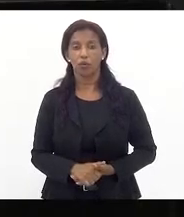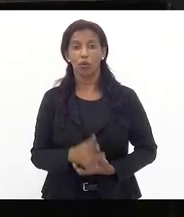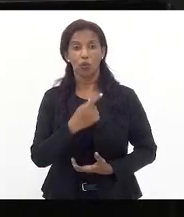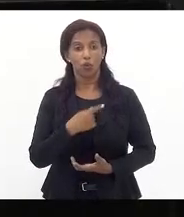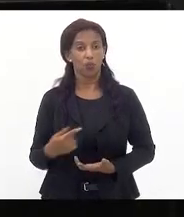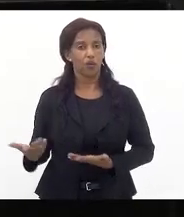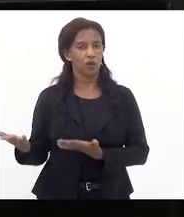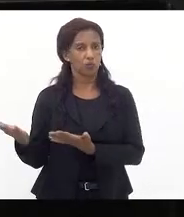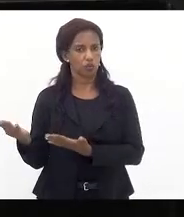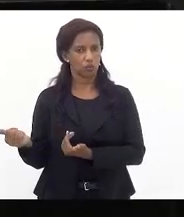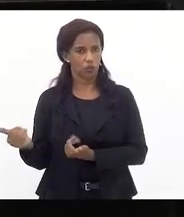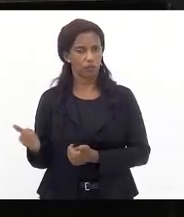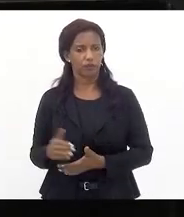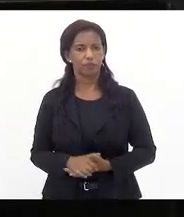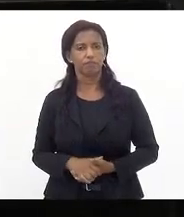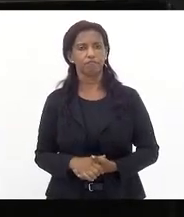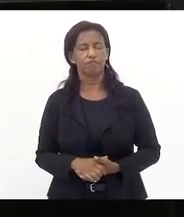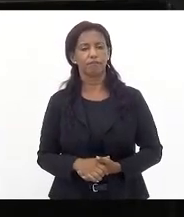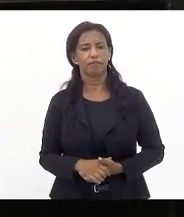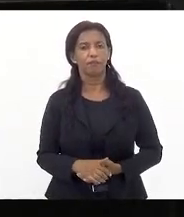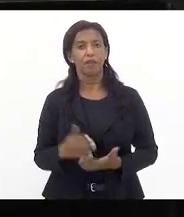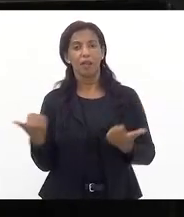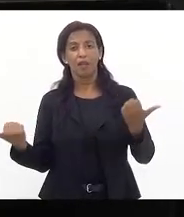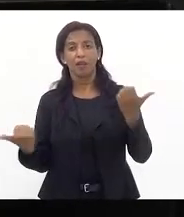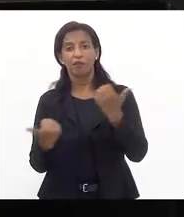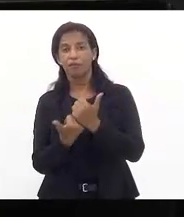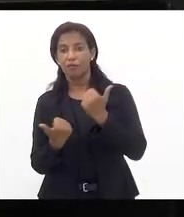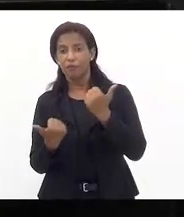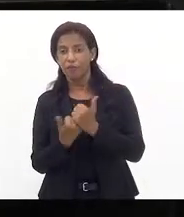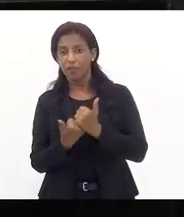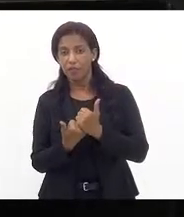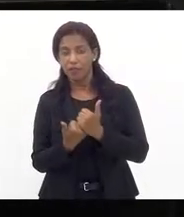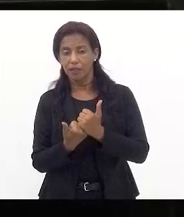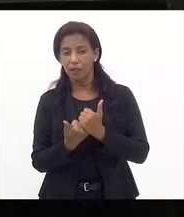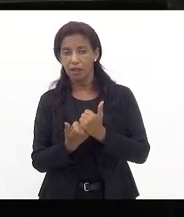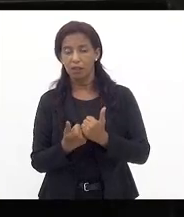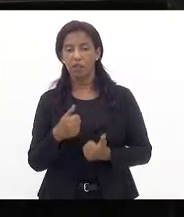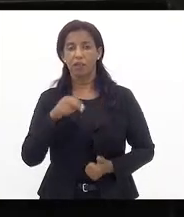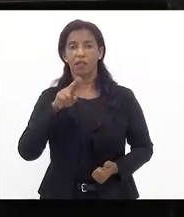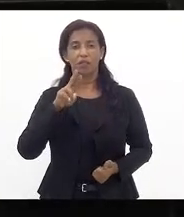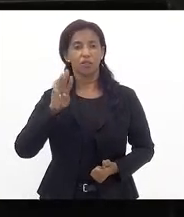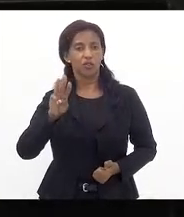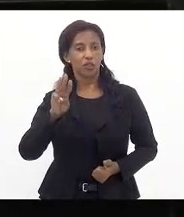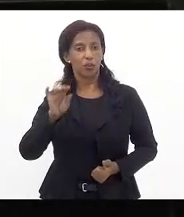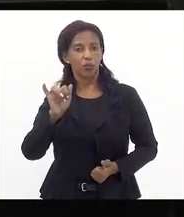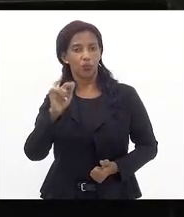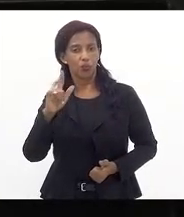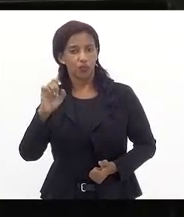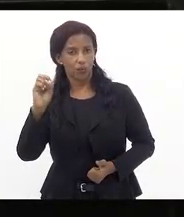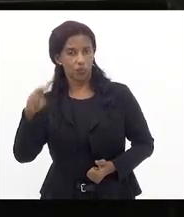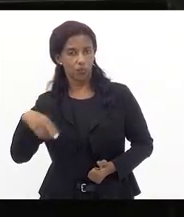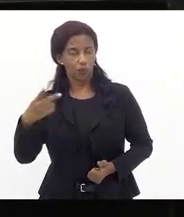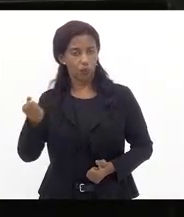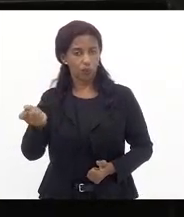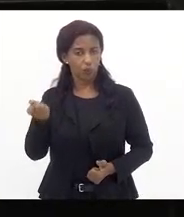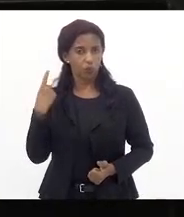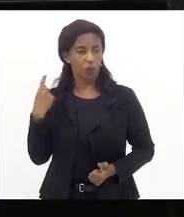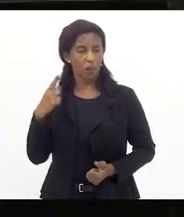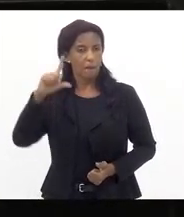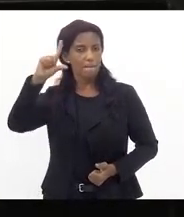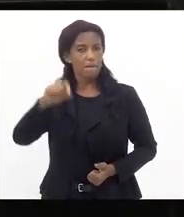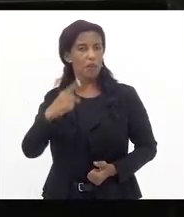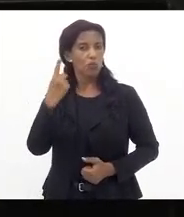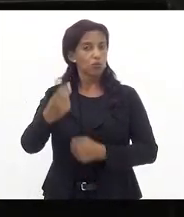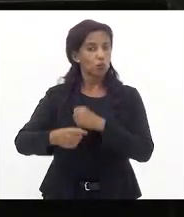jovem, que era o vice-governador na chapa de Wilson Witzel, e que, em pouco menos de